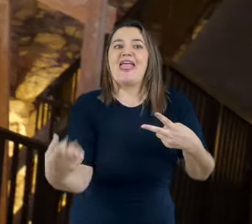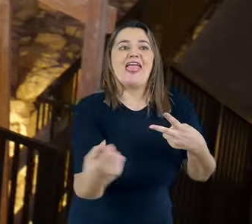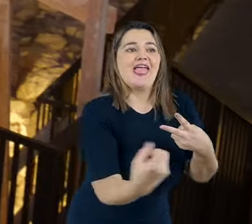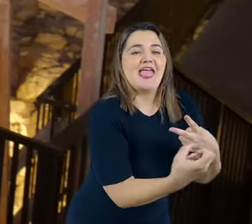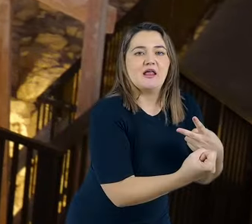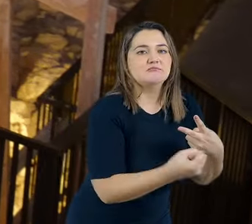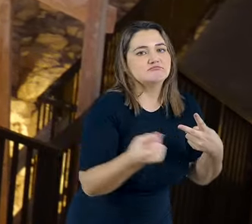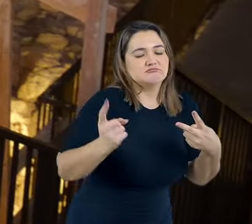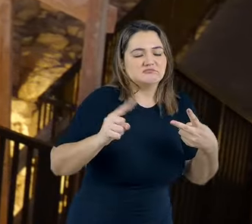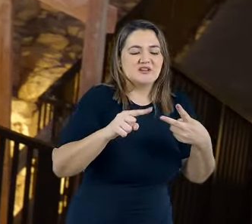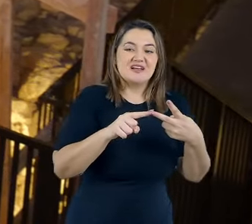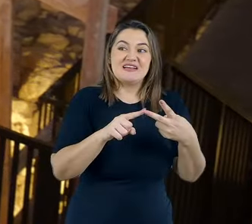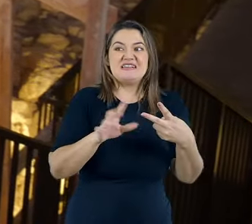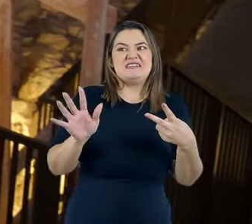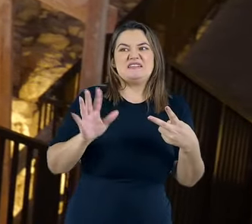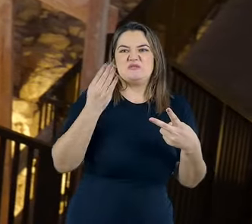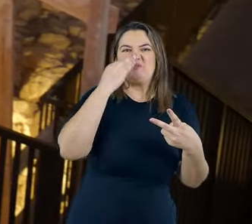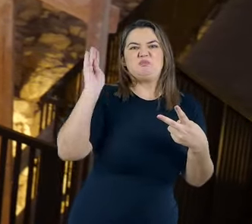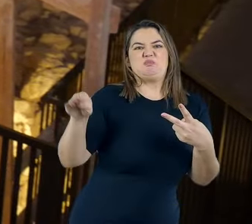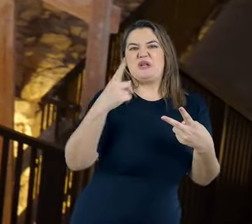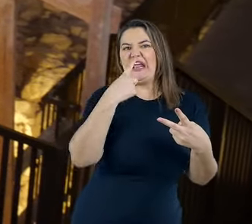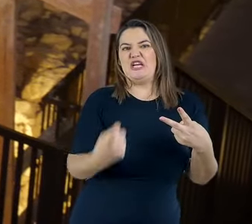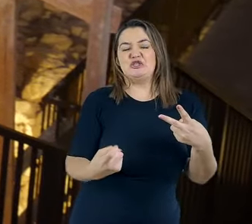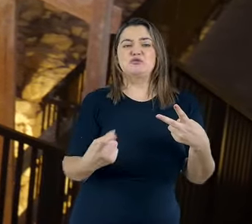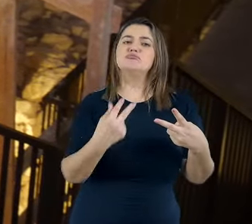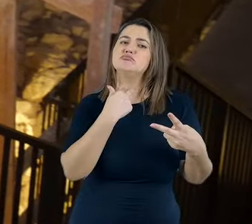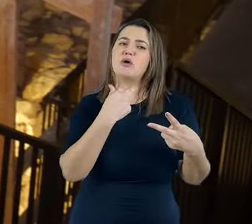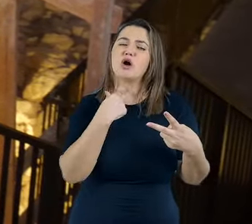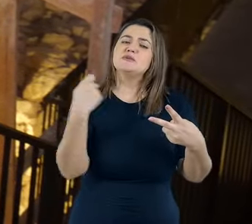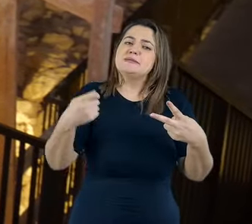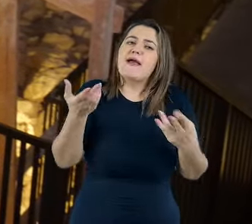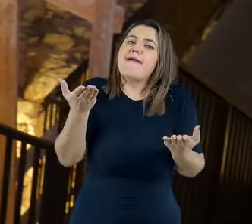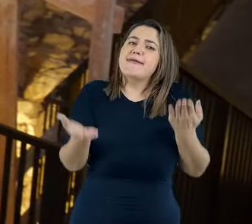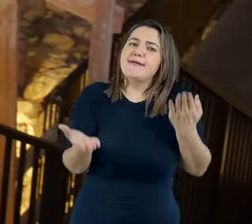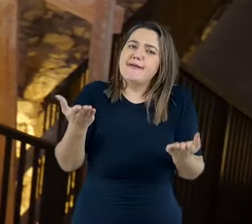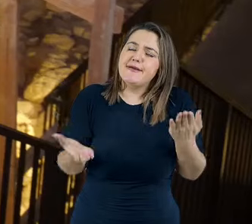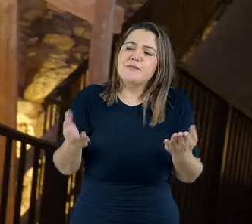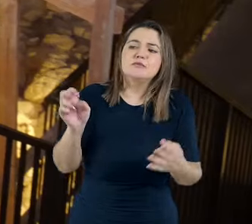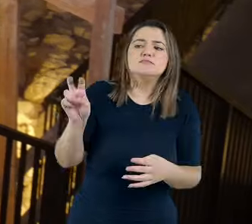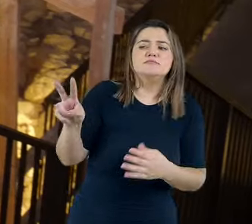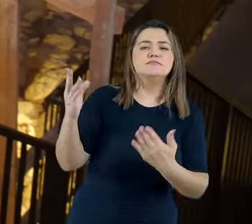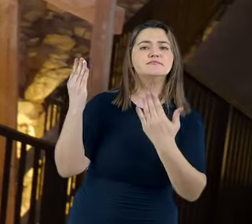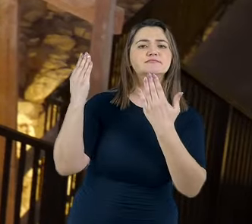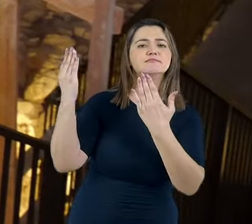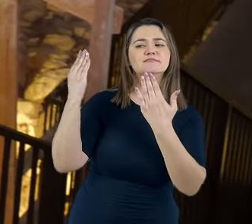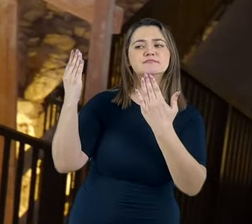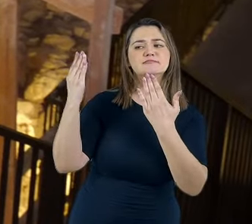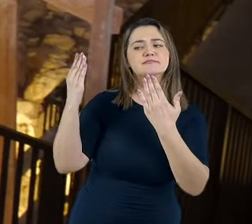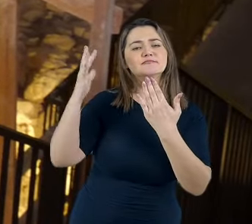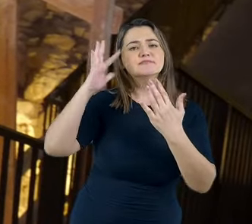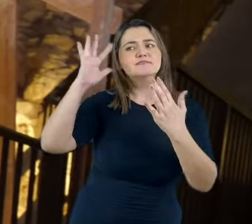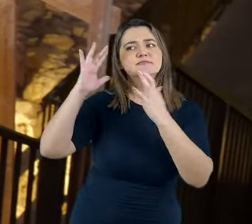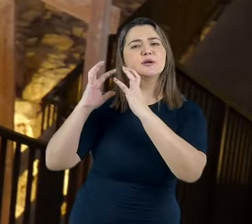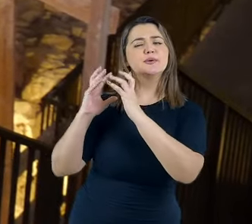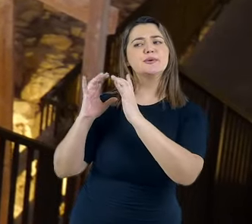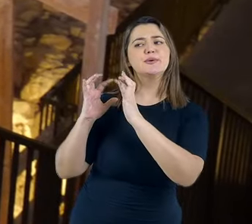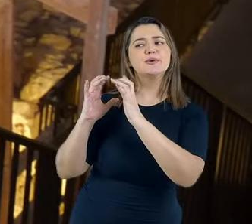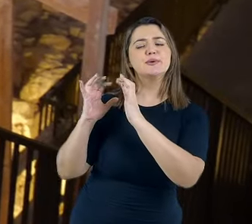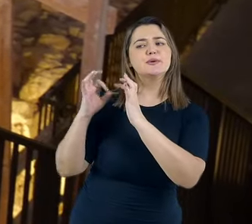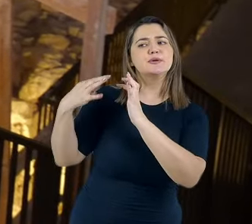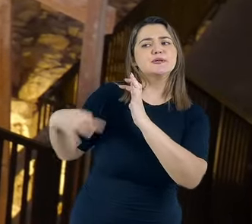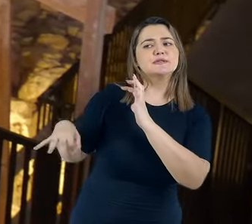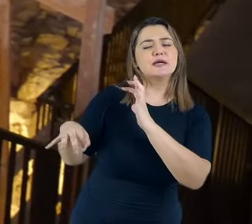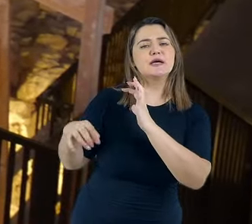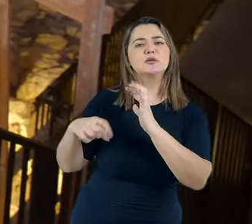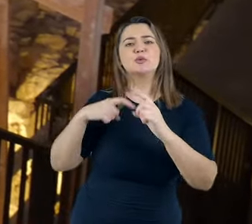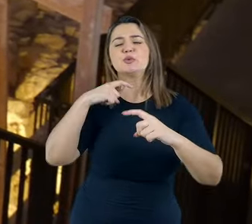tradição medieval, mas também não adotá-la como verdadeira. Olhar sempre com um certo pensamento